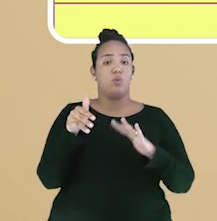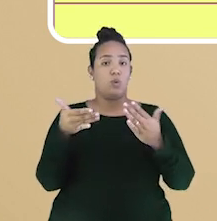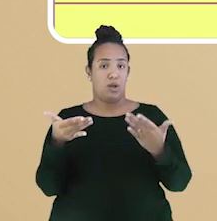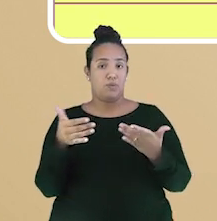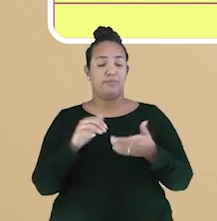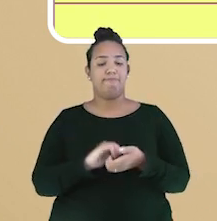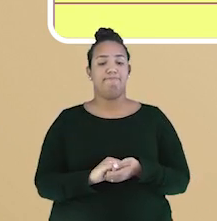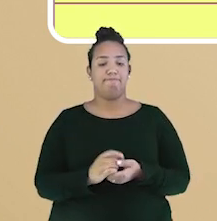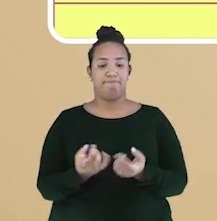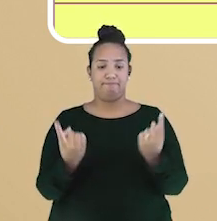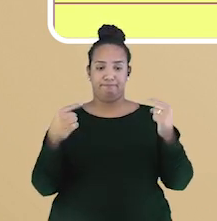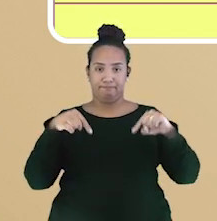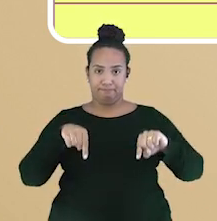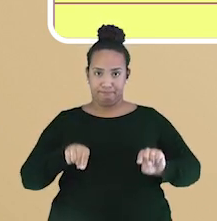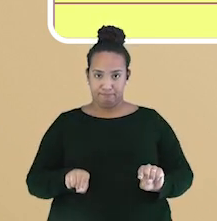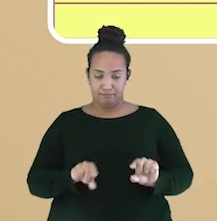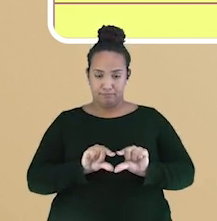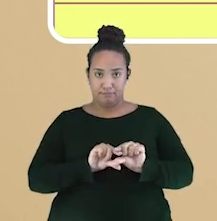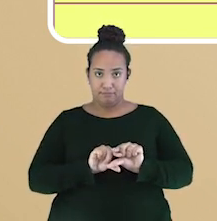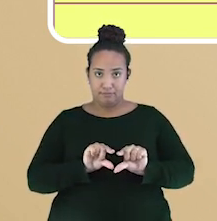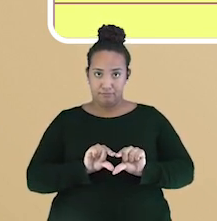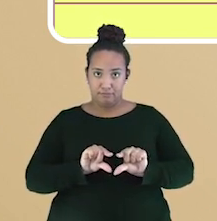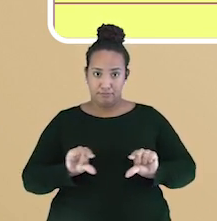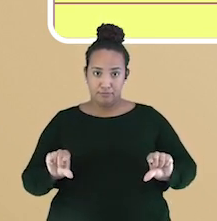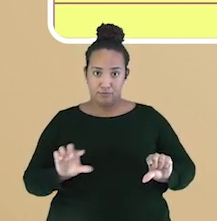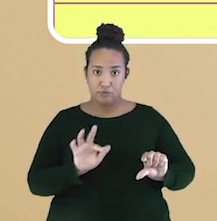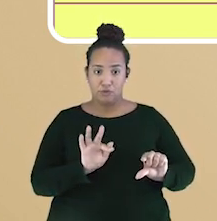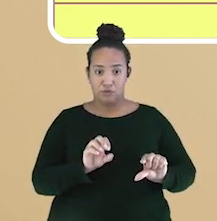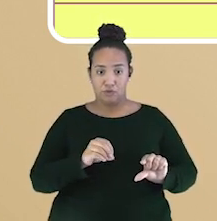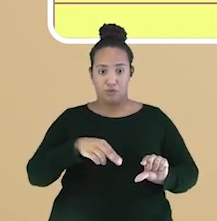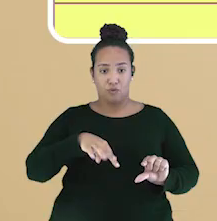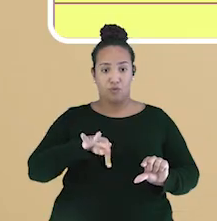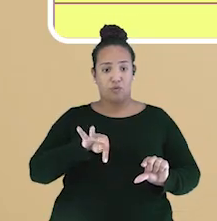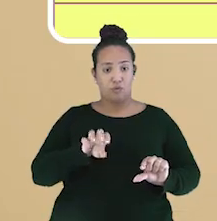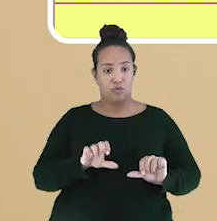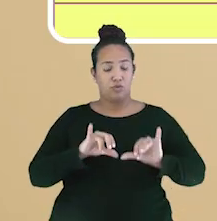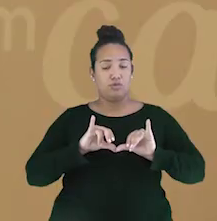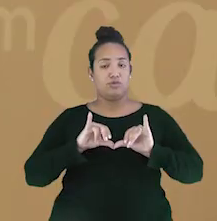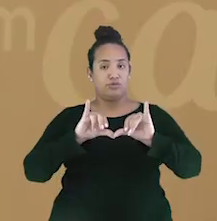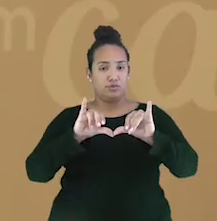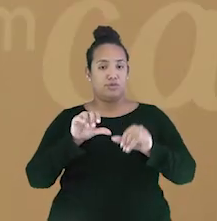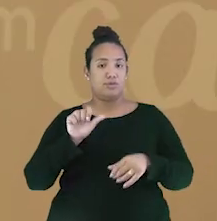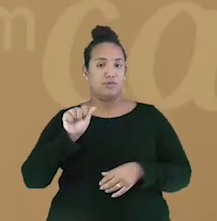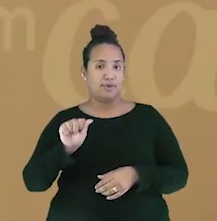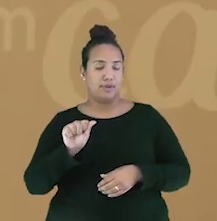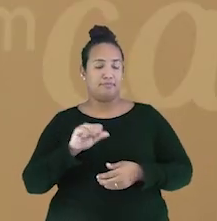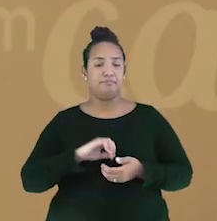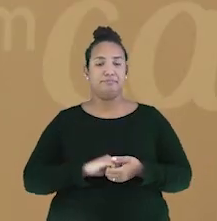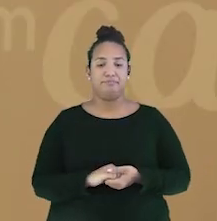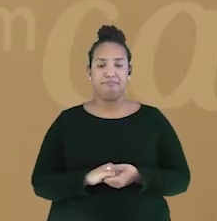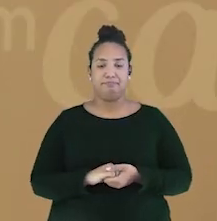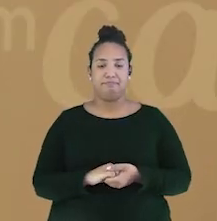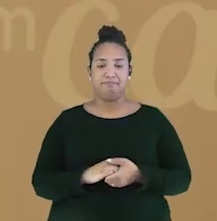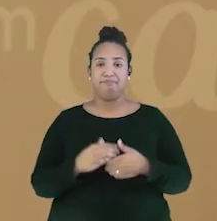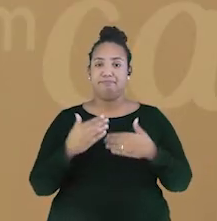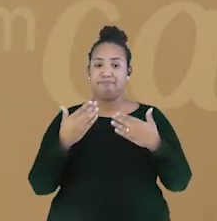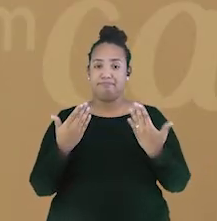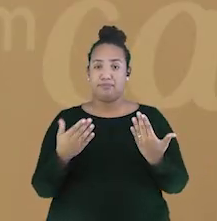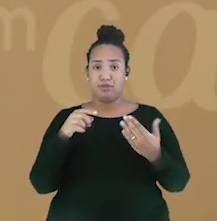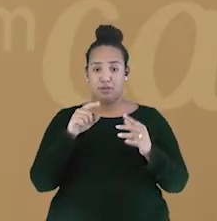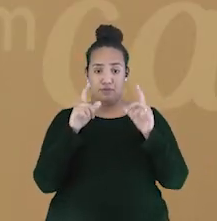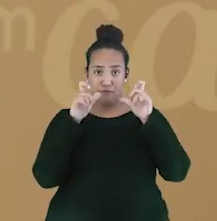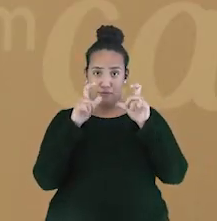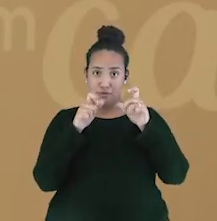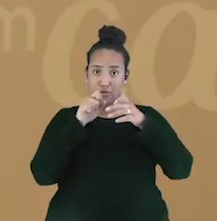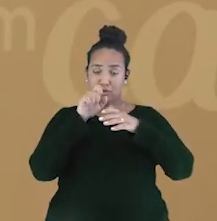a pé ou seja abaixo da tabela consta a fonte Supermercado a compartilha foto da tabela que você